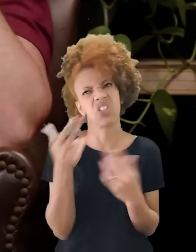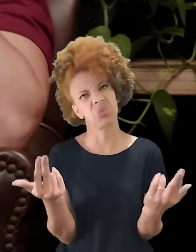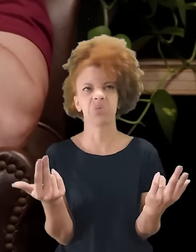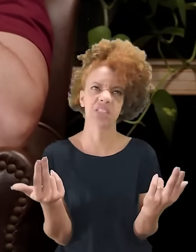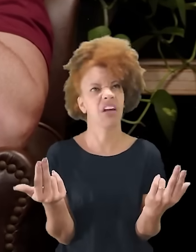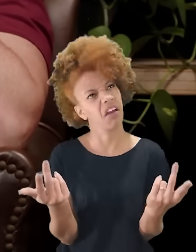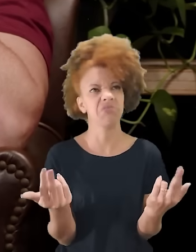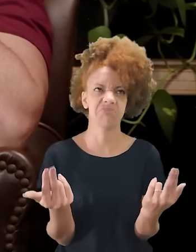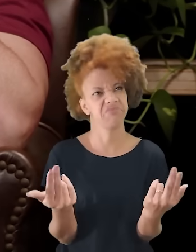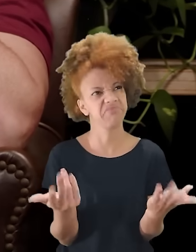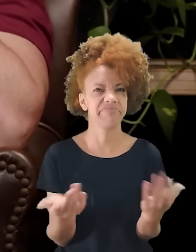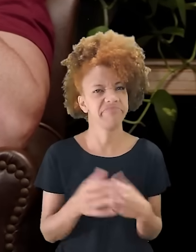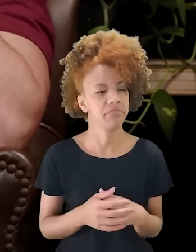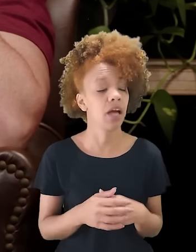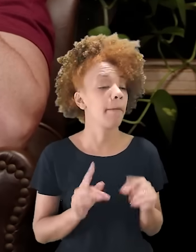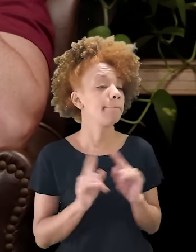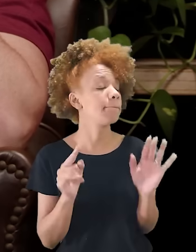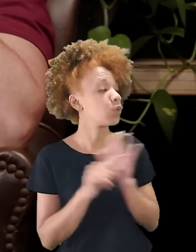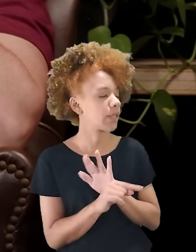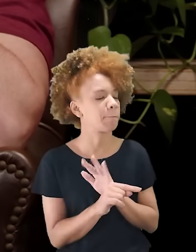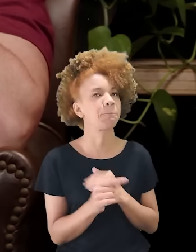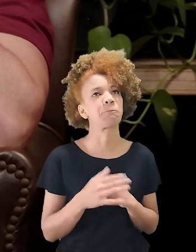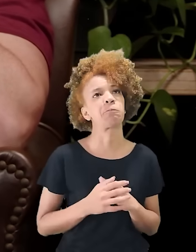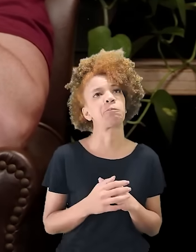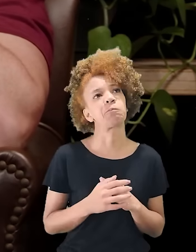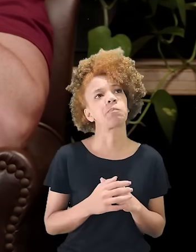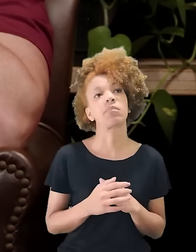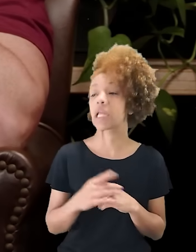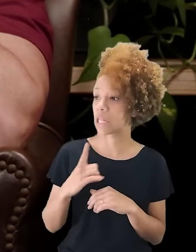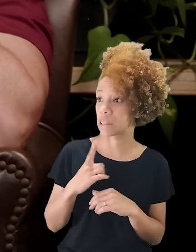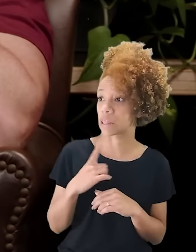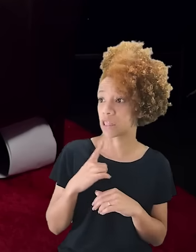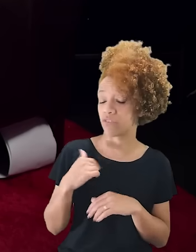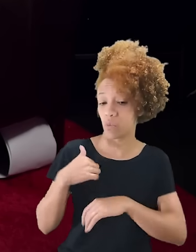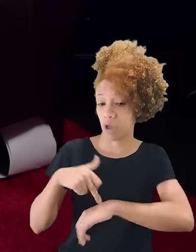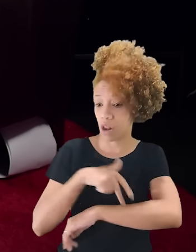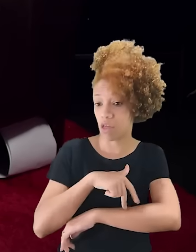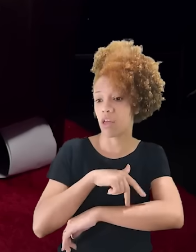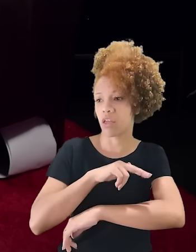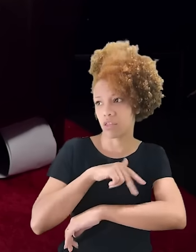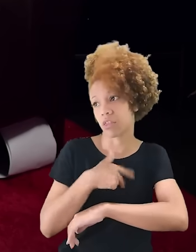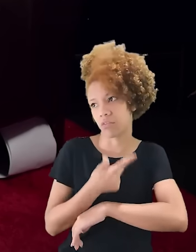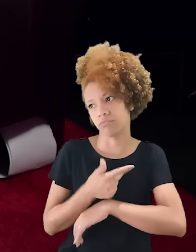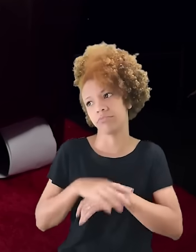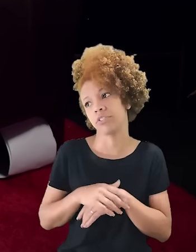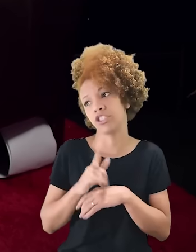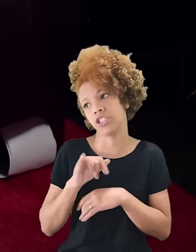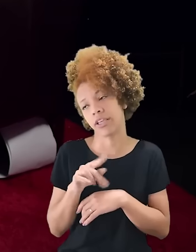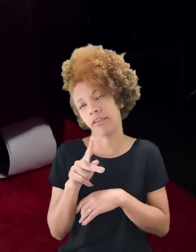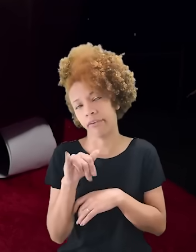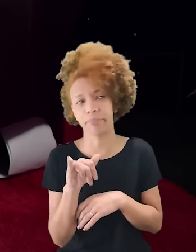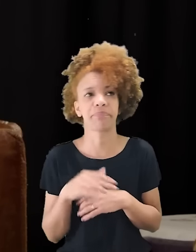acho que é a mesma coisa pode acabar sendo a mesma coisa eu ia te perguntar a não já teve uma vez que eu caí logo depois da JK